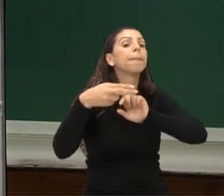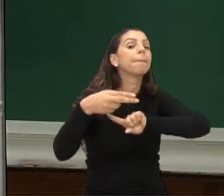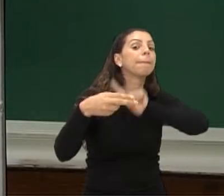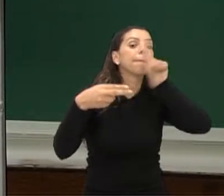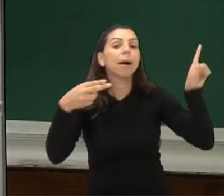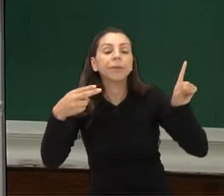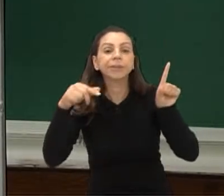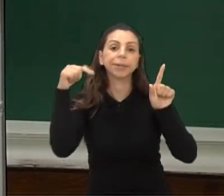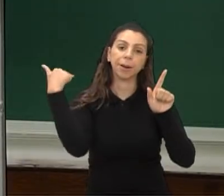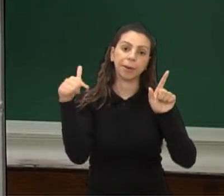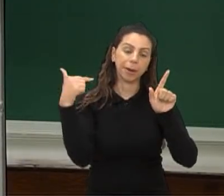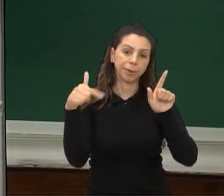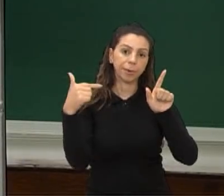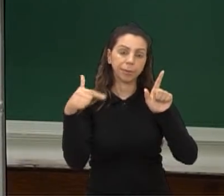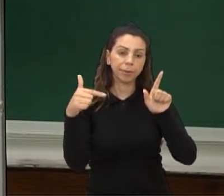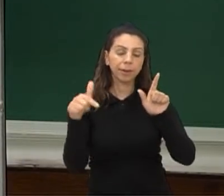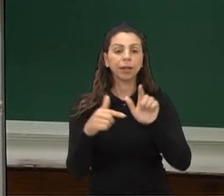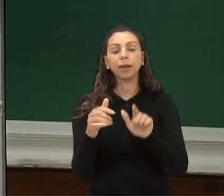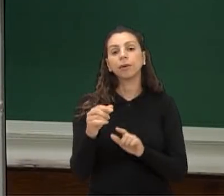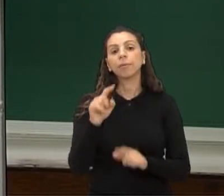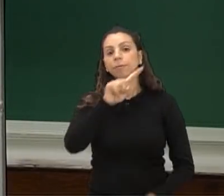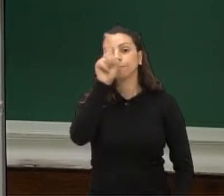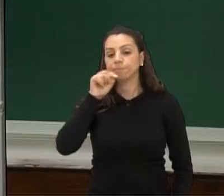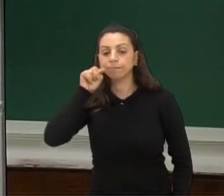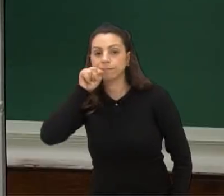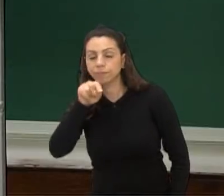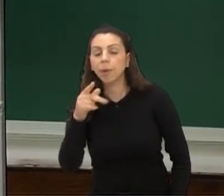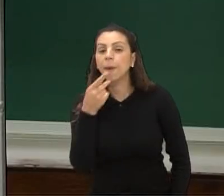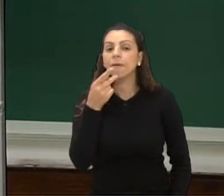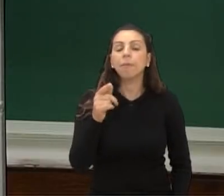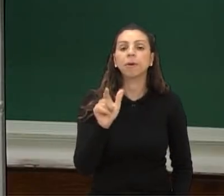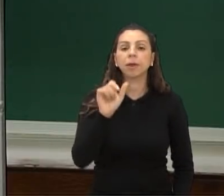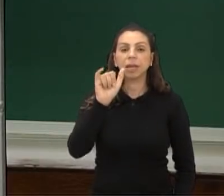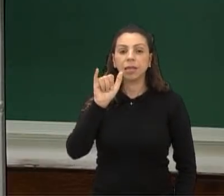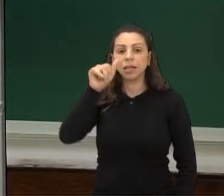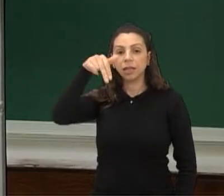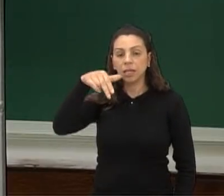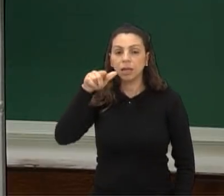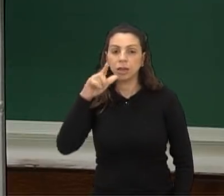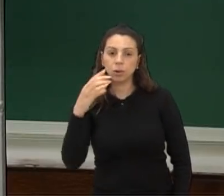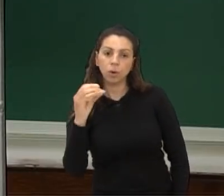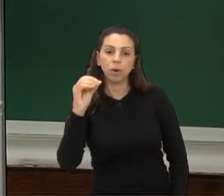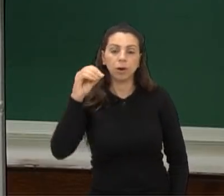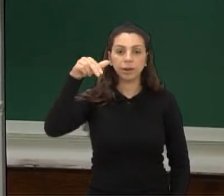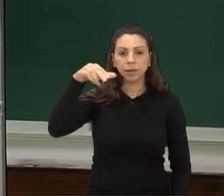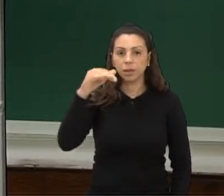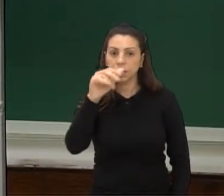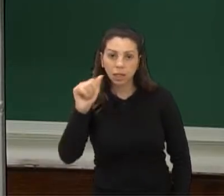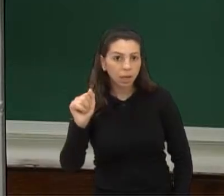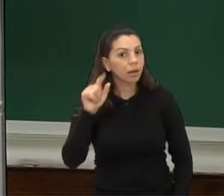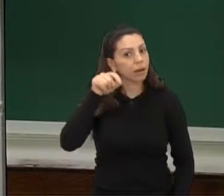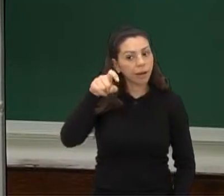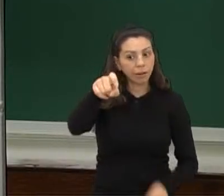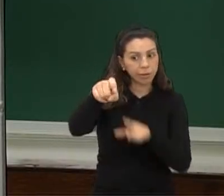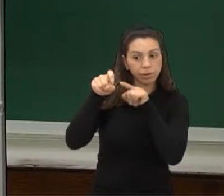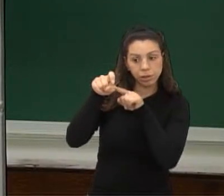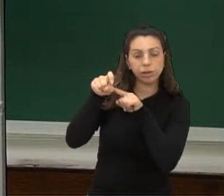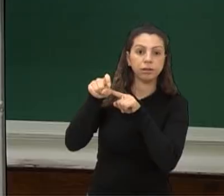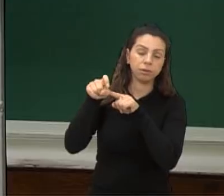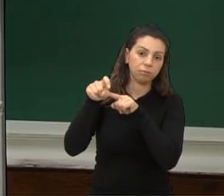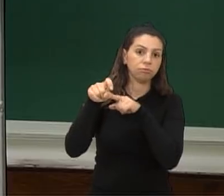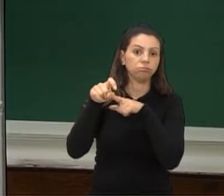equação numérica, uma equação de primeiro grau. A letra A não pode ser uma equação, por quê? Ela tem